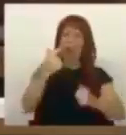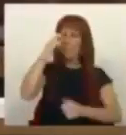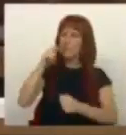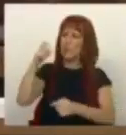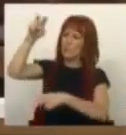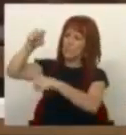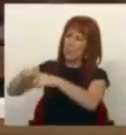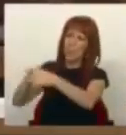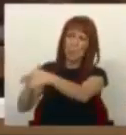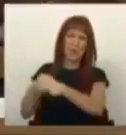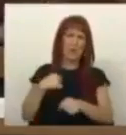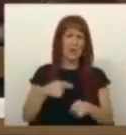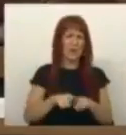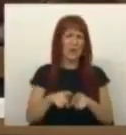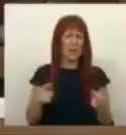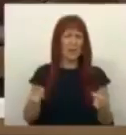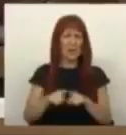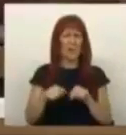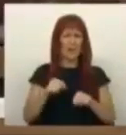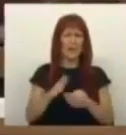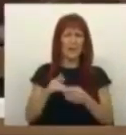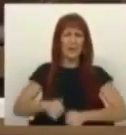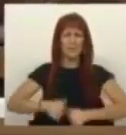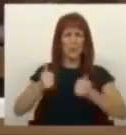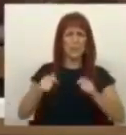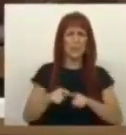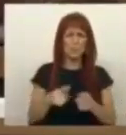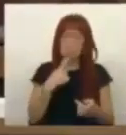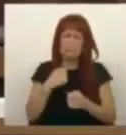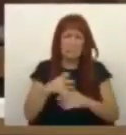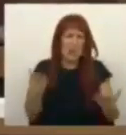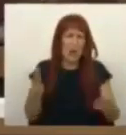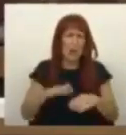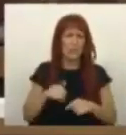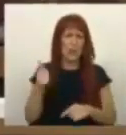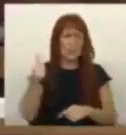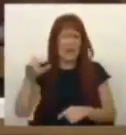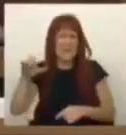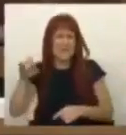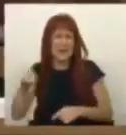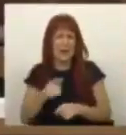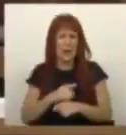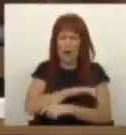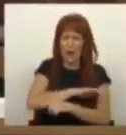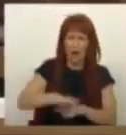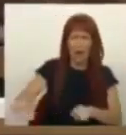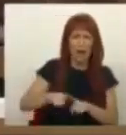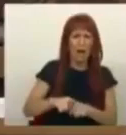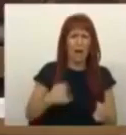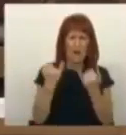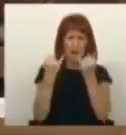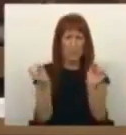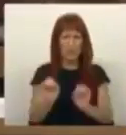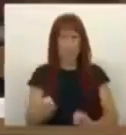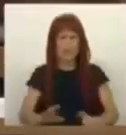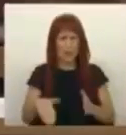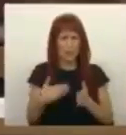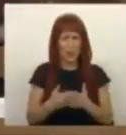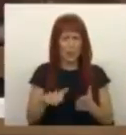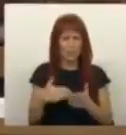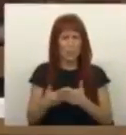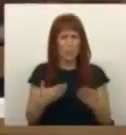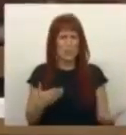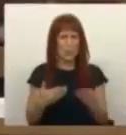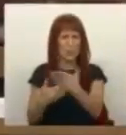pessoa para ocupar o cargo seja porque eu sou liderança no grupo foi questionada seja poder ser pega azul a falta de independência que as propostas